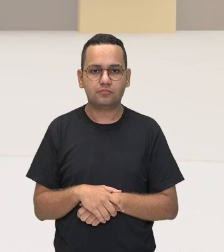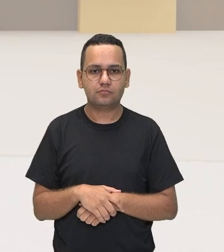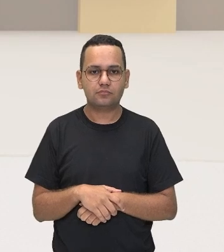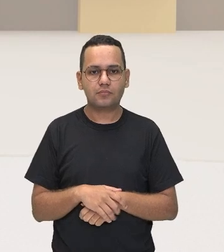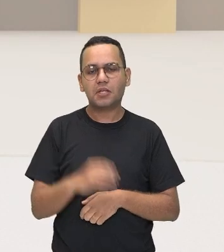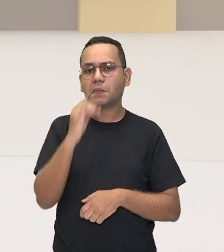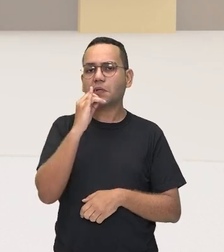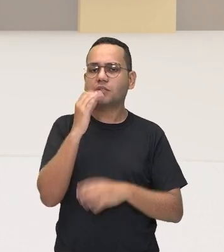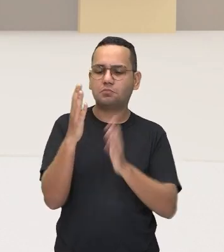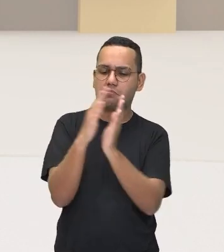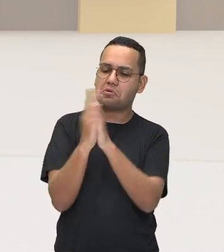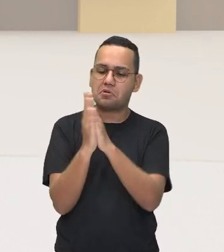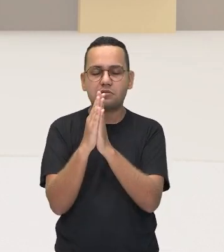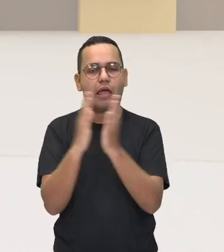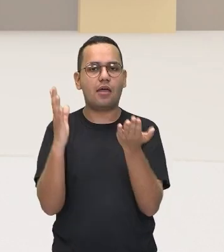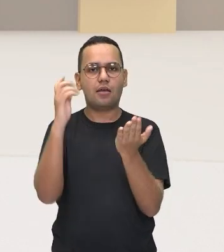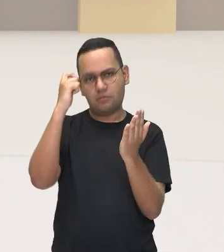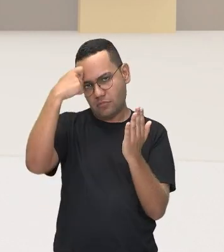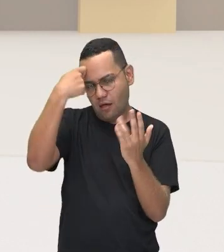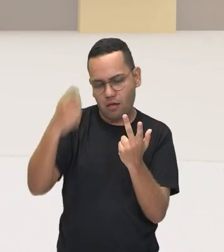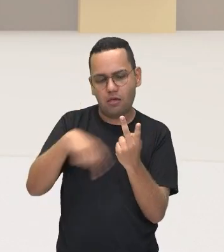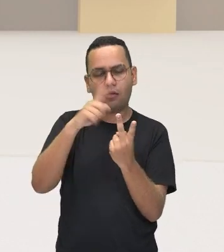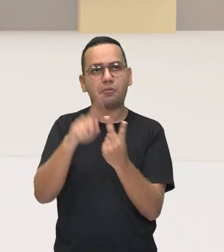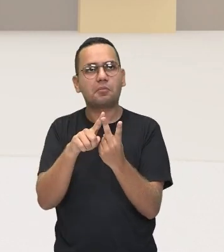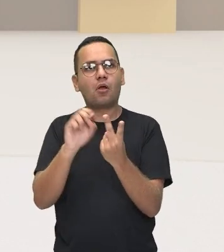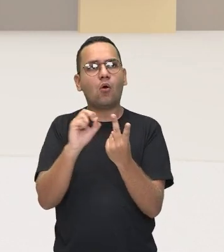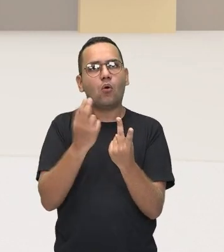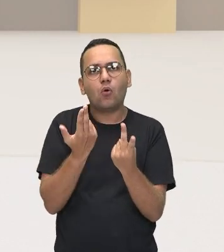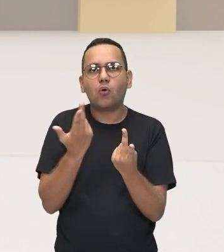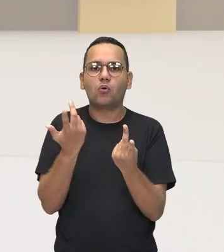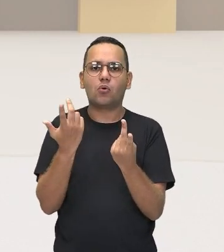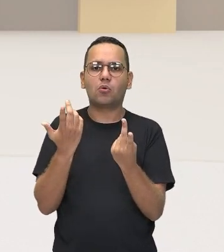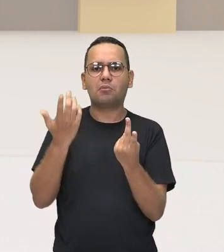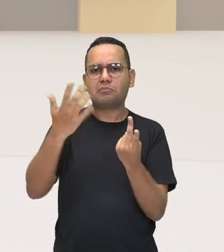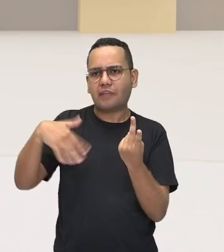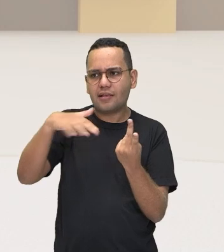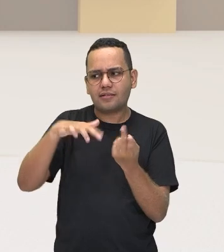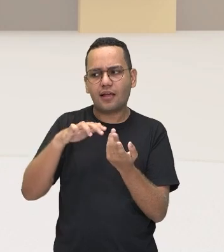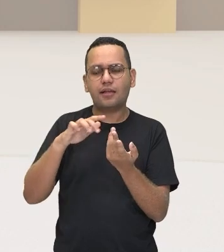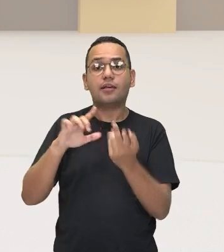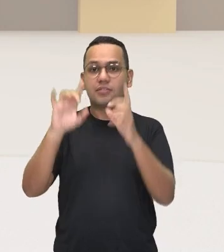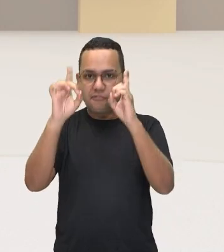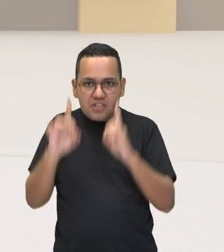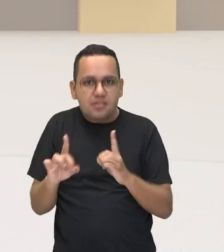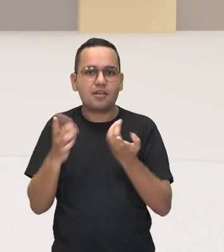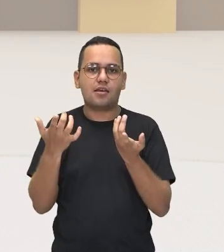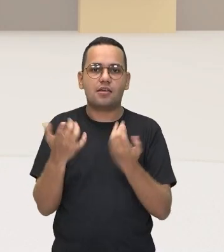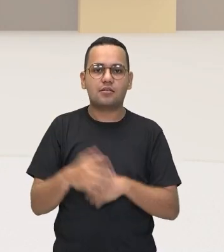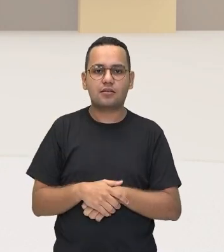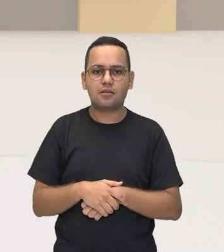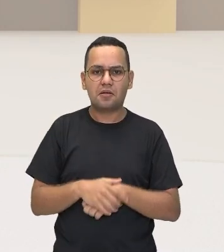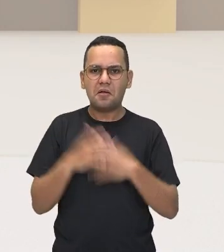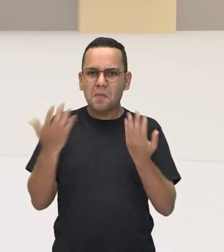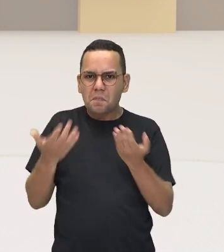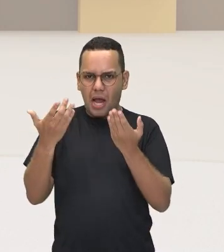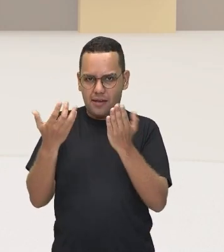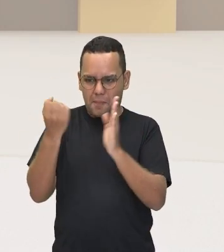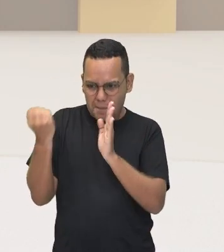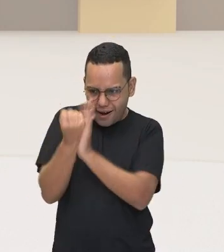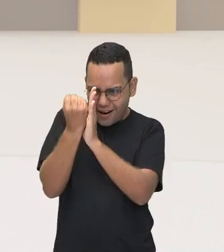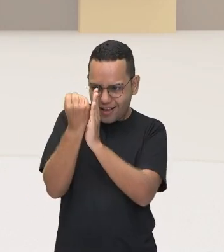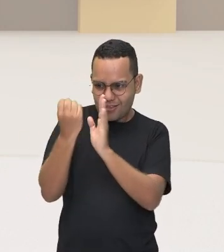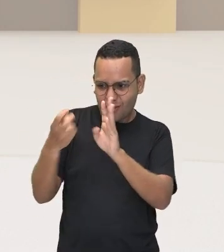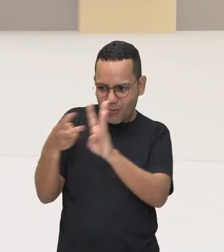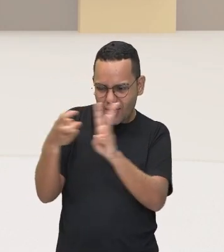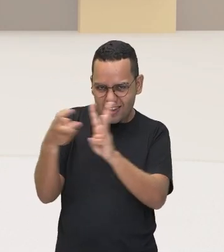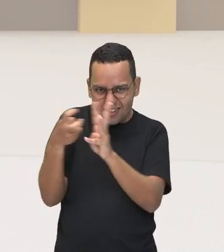pessoas negras, né, as bonecas, a gente já tem bonecas deficientes físicas, sim, mas a boneca com a referência indígena é uma